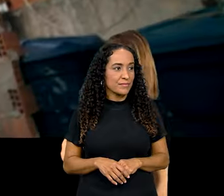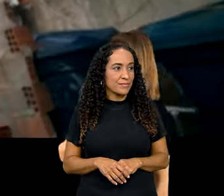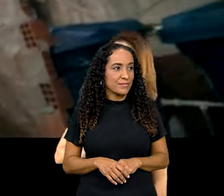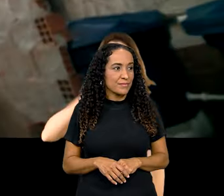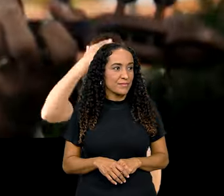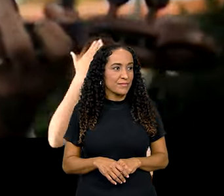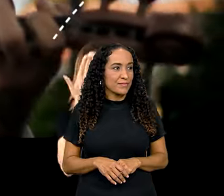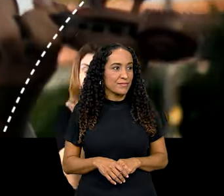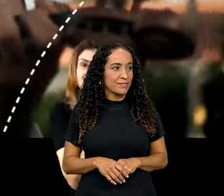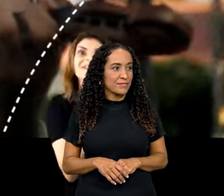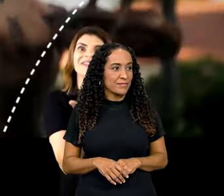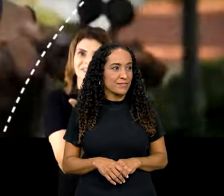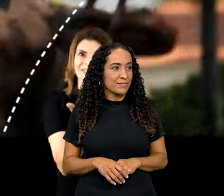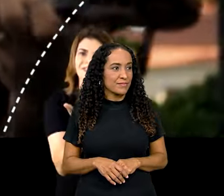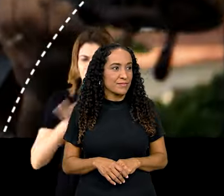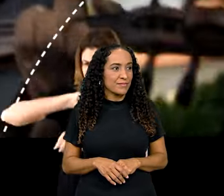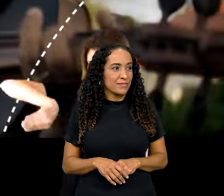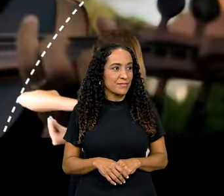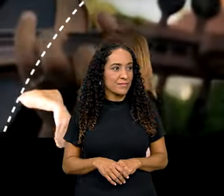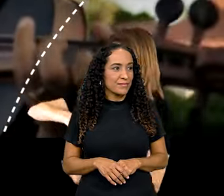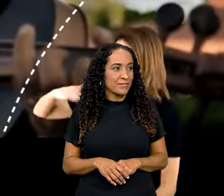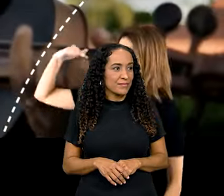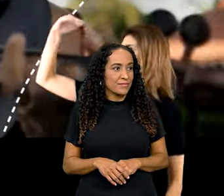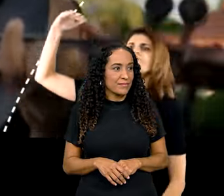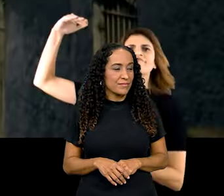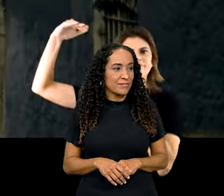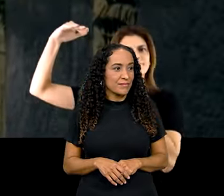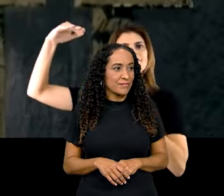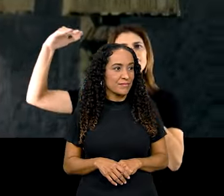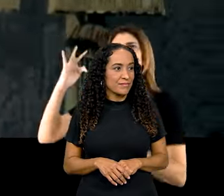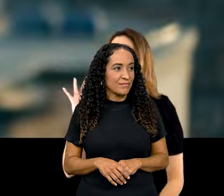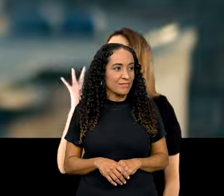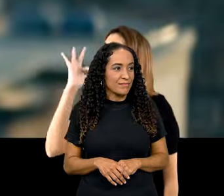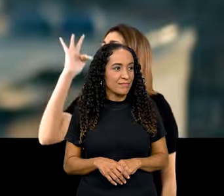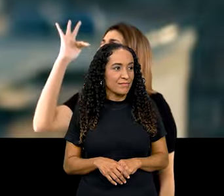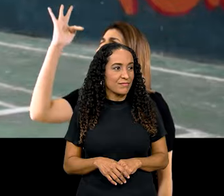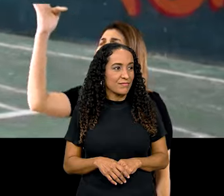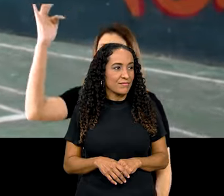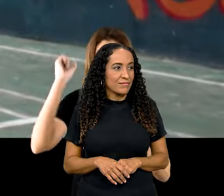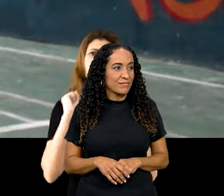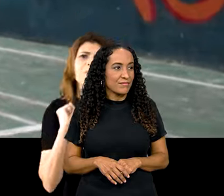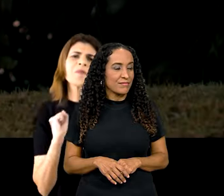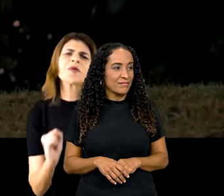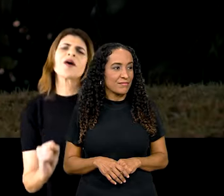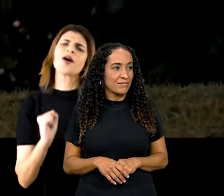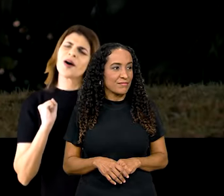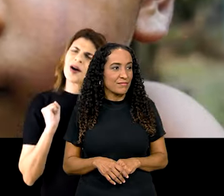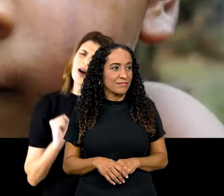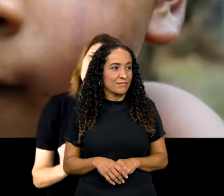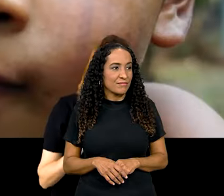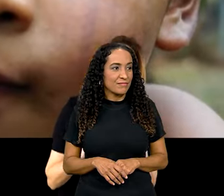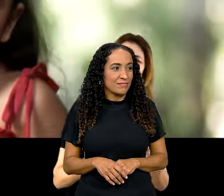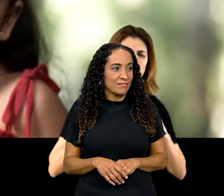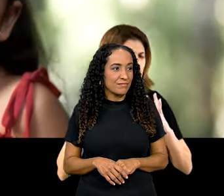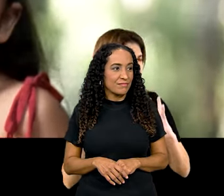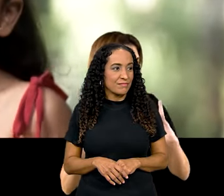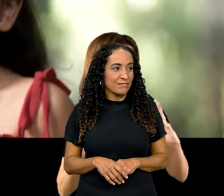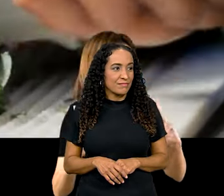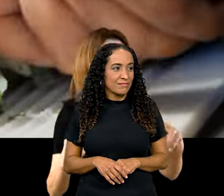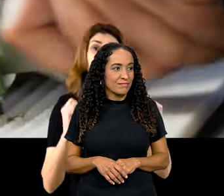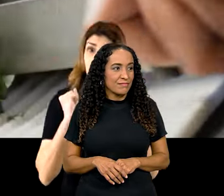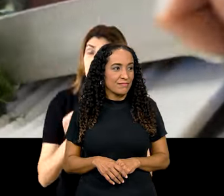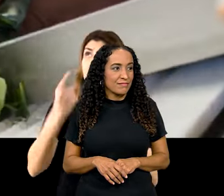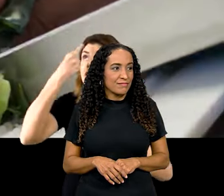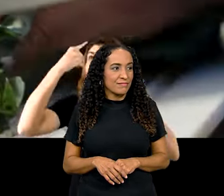do seu olhar fé na vida fé no homem fé no que virá